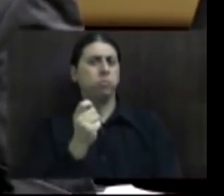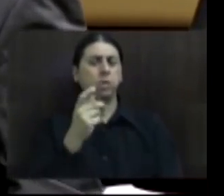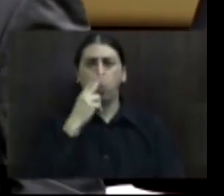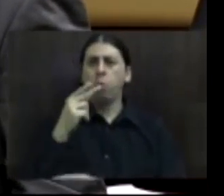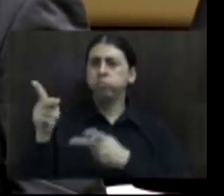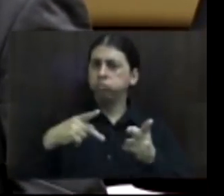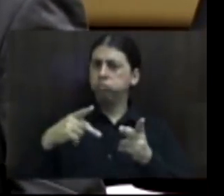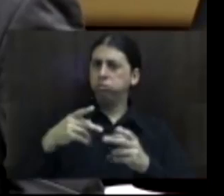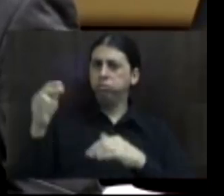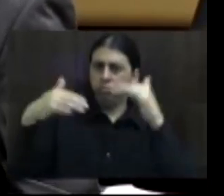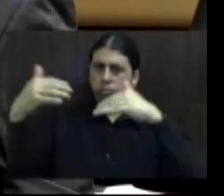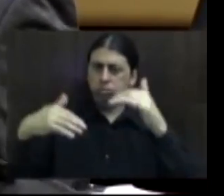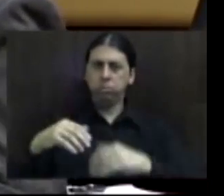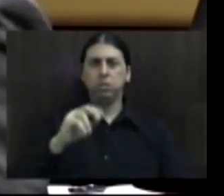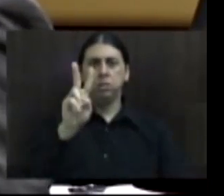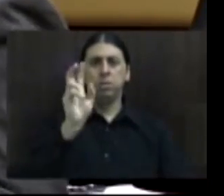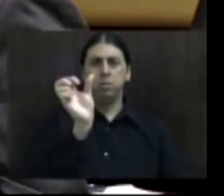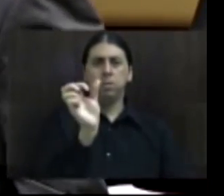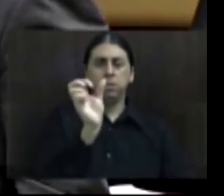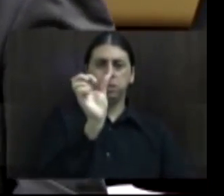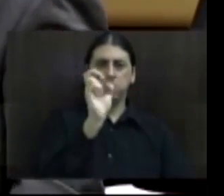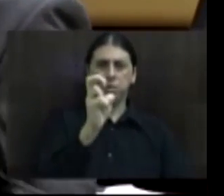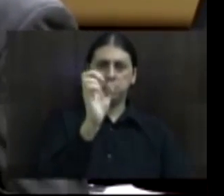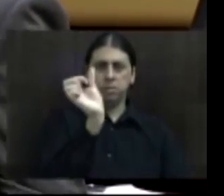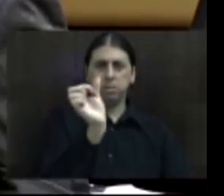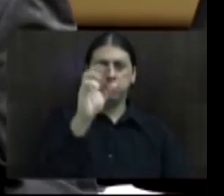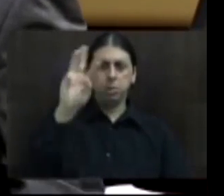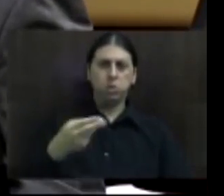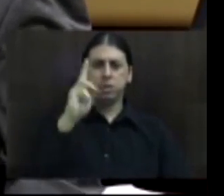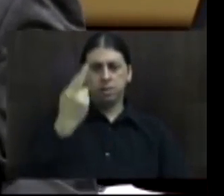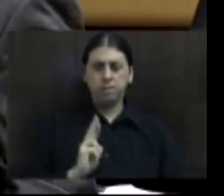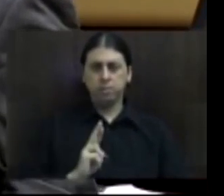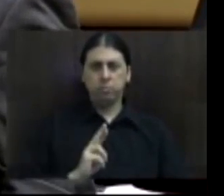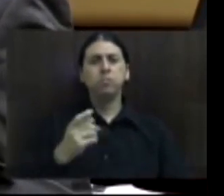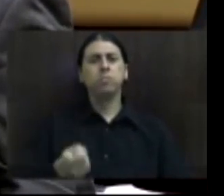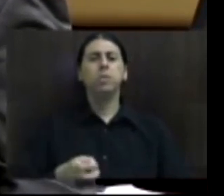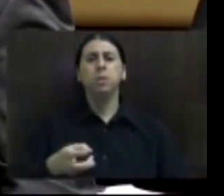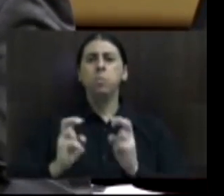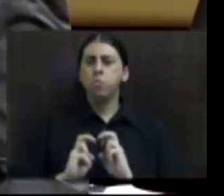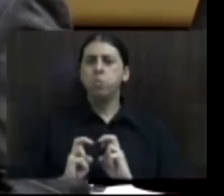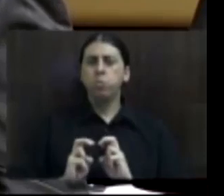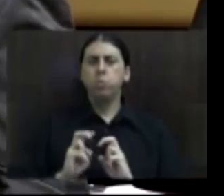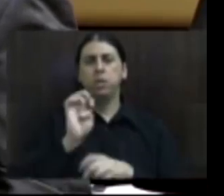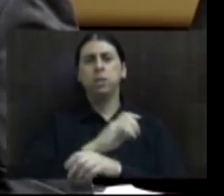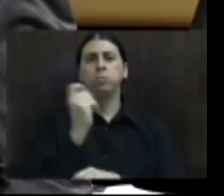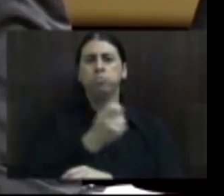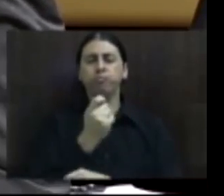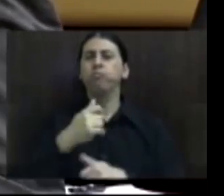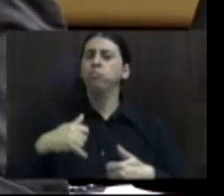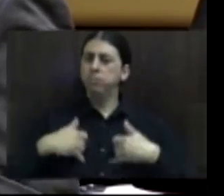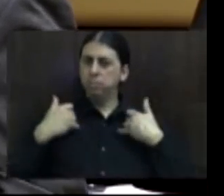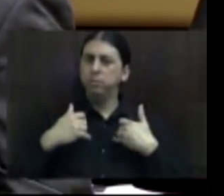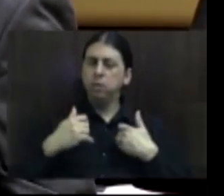R 256 milhões deais o nosso governo conseguiu Honrar as contas públicas